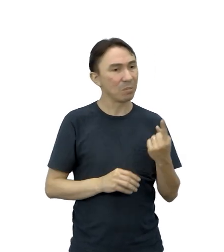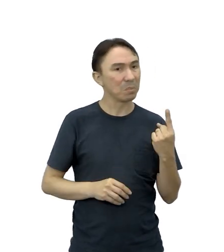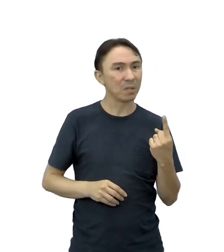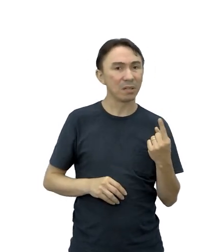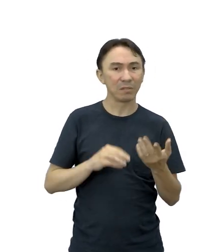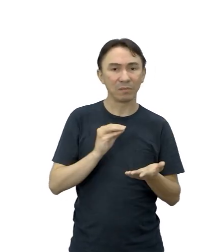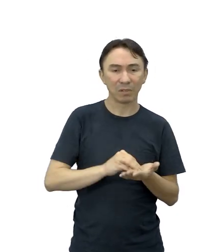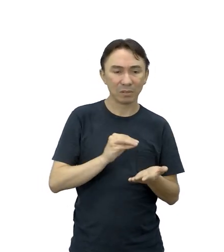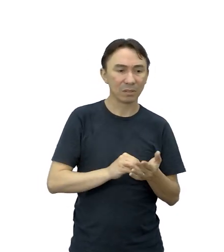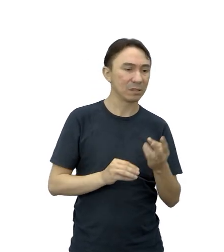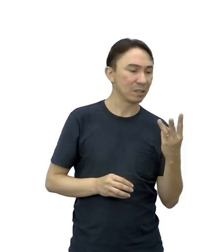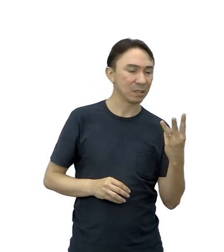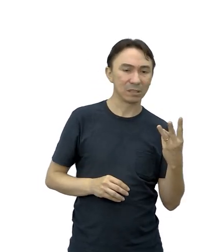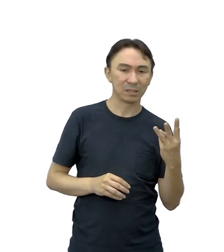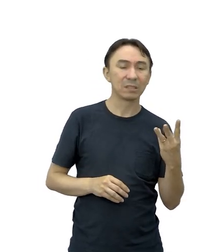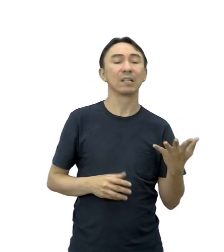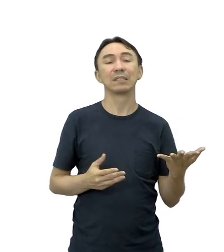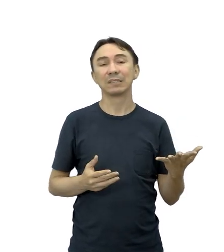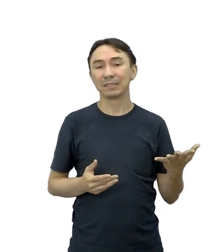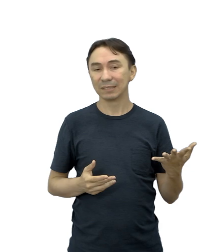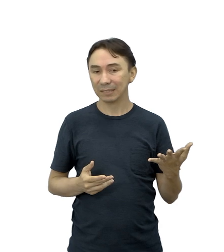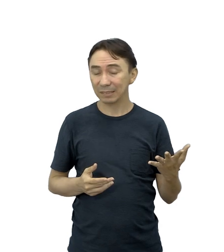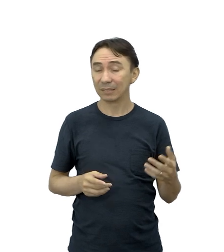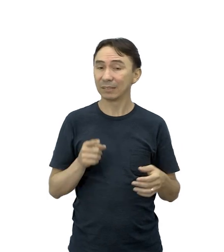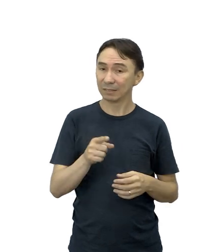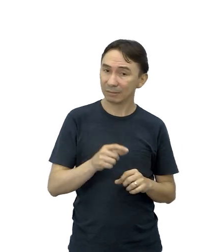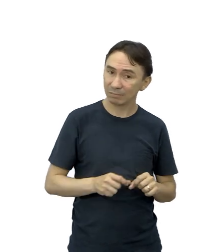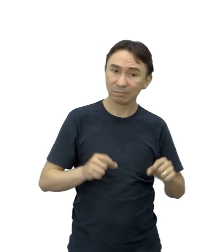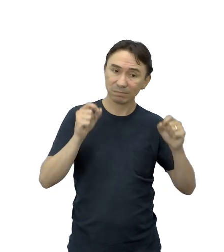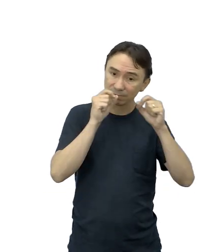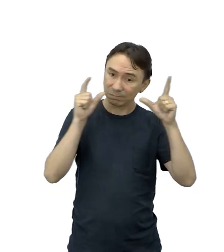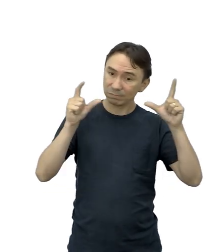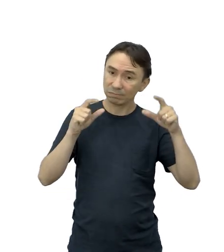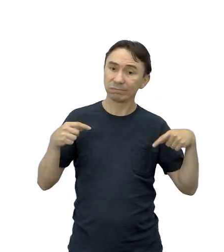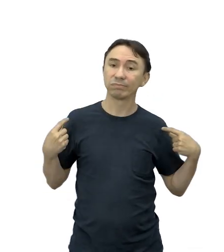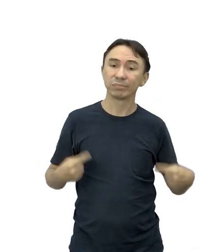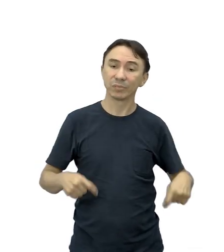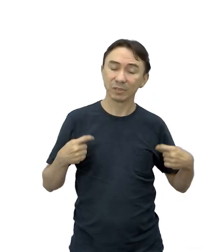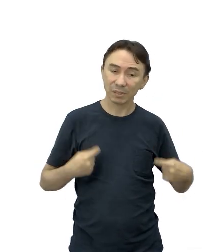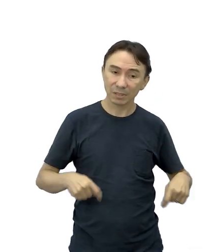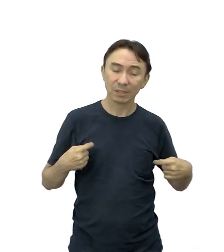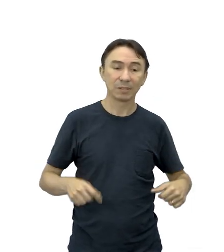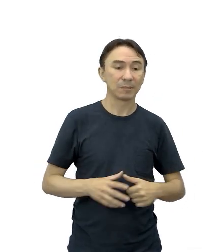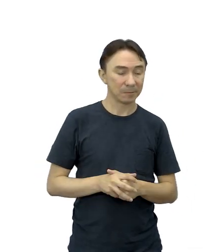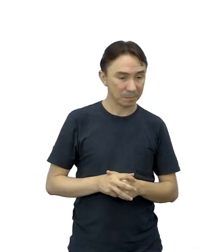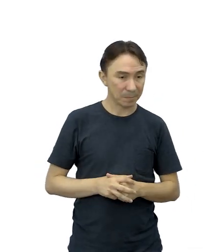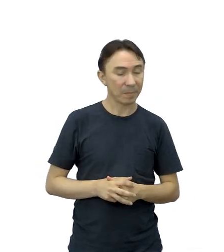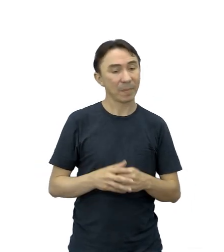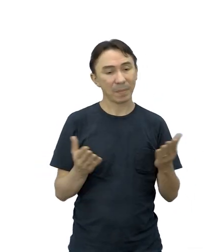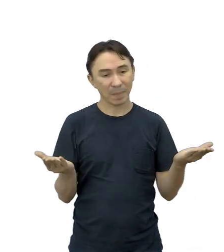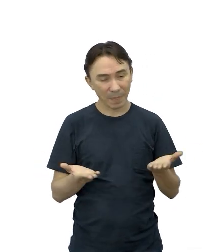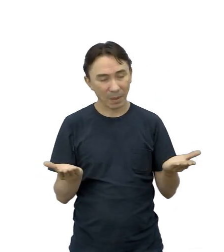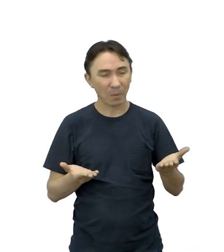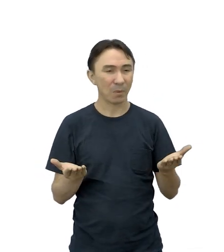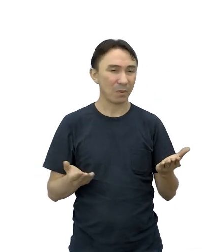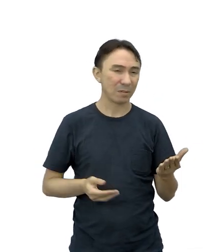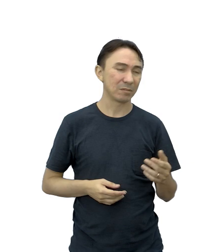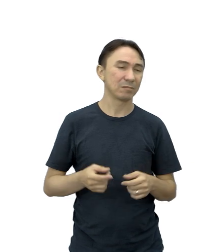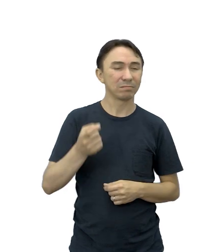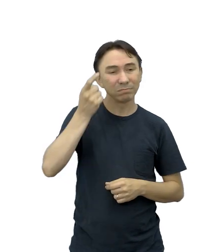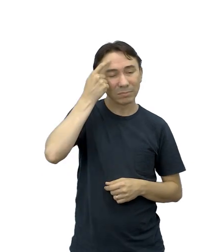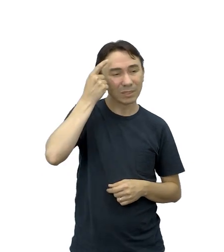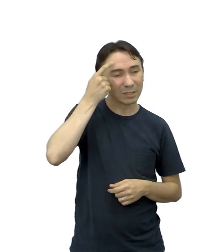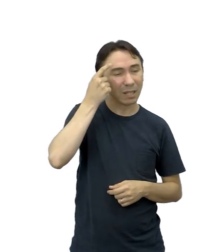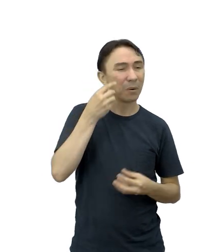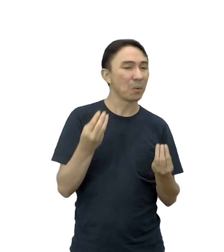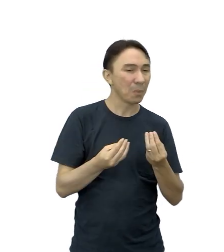ter uma resposta dada. Então, isso também é um olhar que o professor precisa ter nesse momento de repensar na questão do, né,